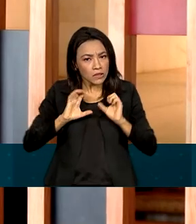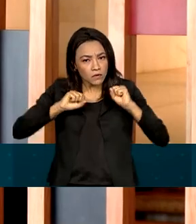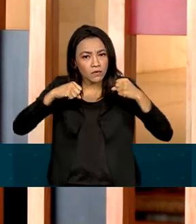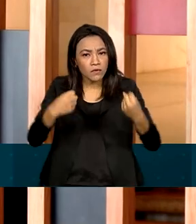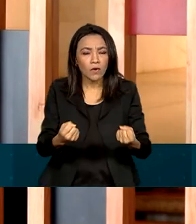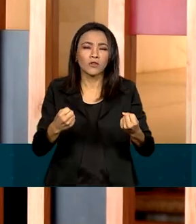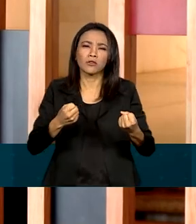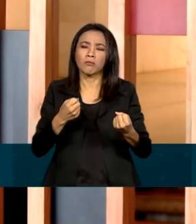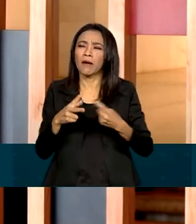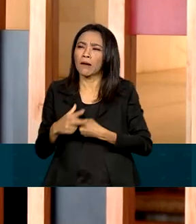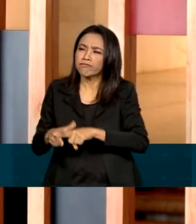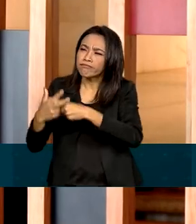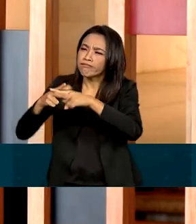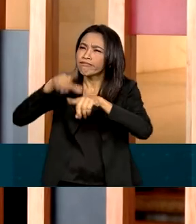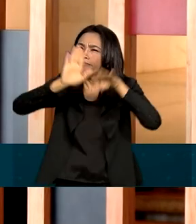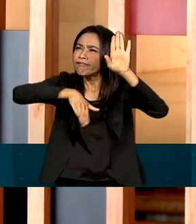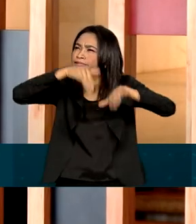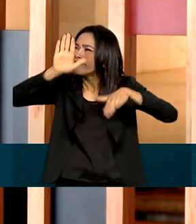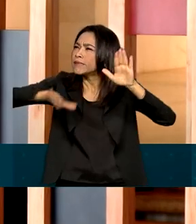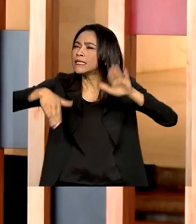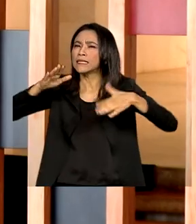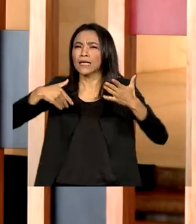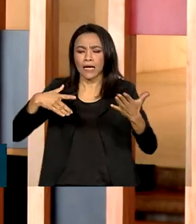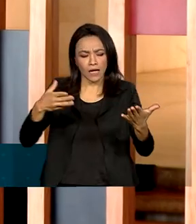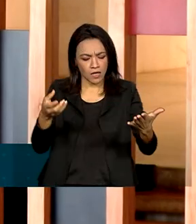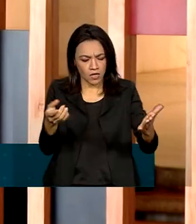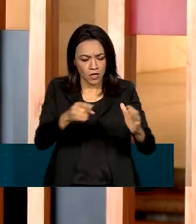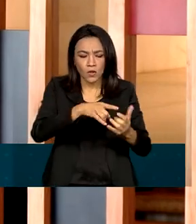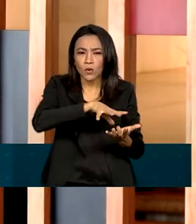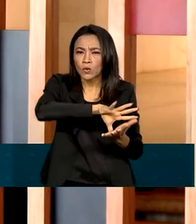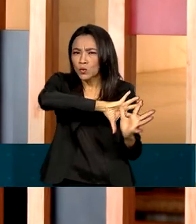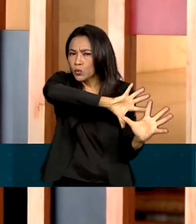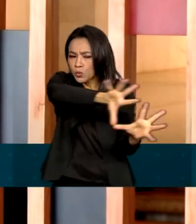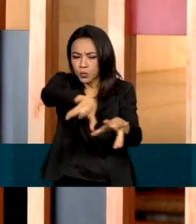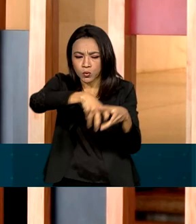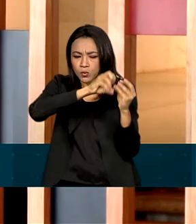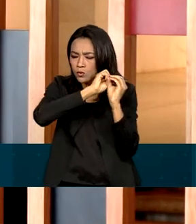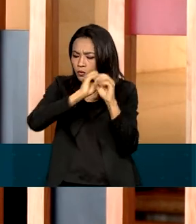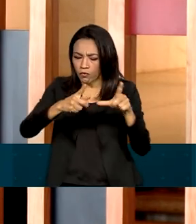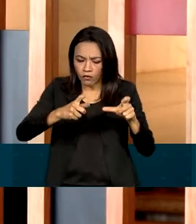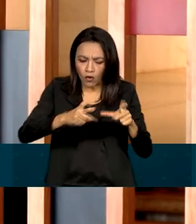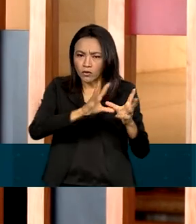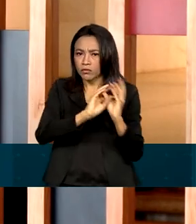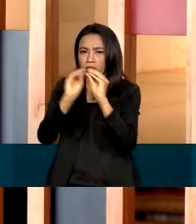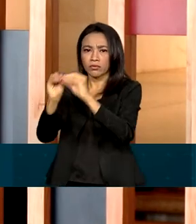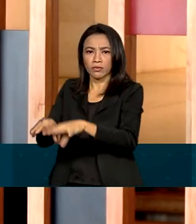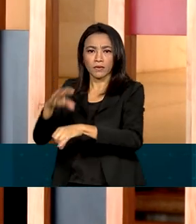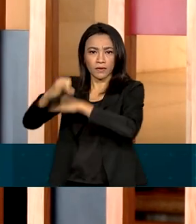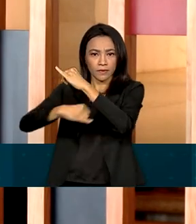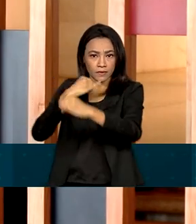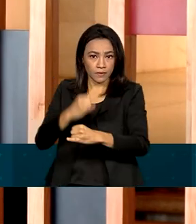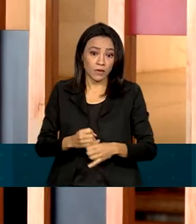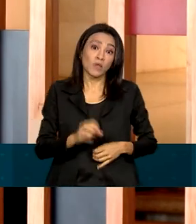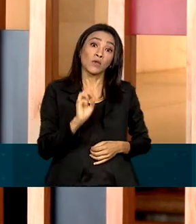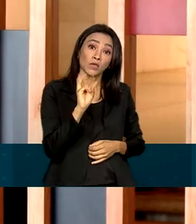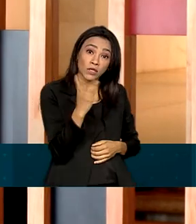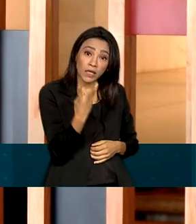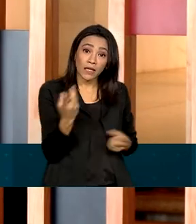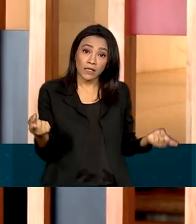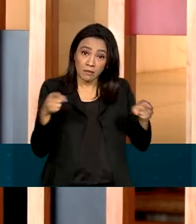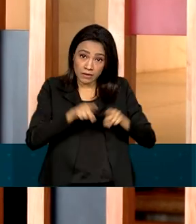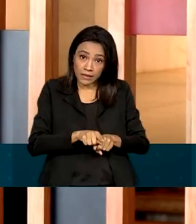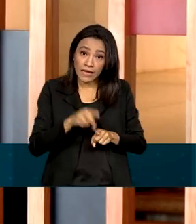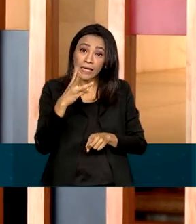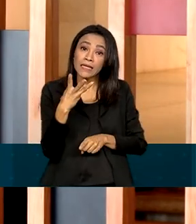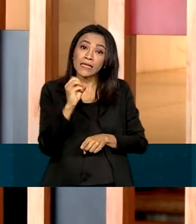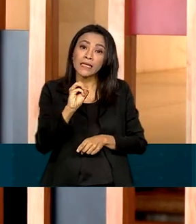revitalização do Palácio e de seus acervos documentais, iconográficos e mobiliários. Os três convênios totalizam 30 milhões